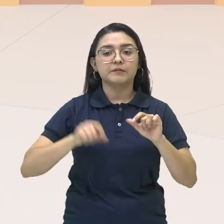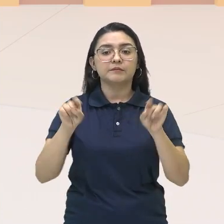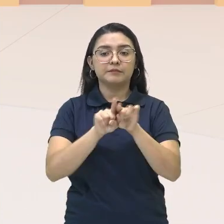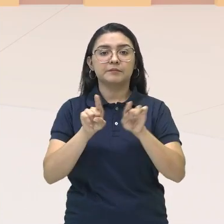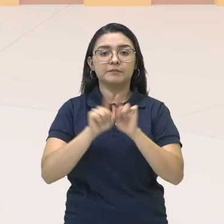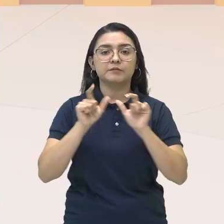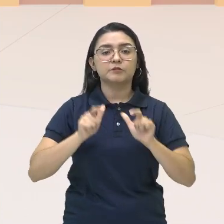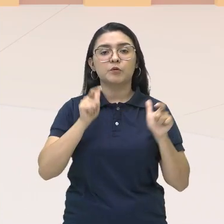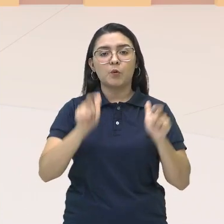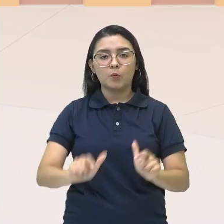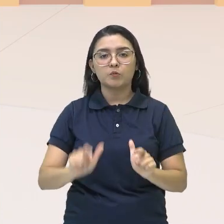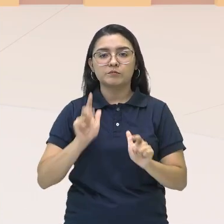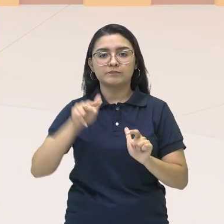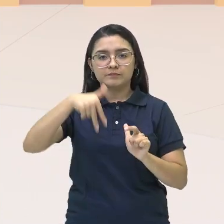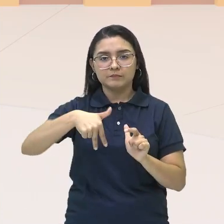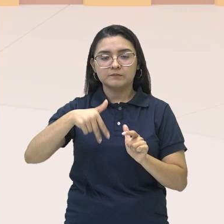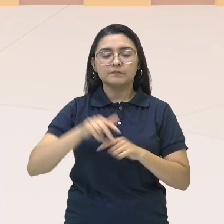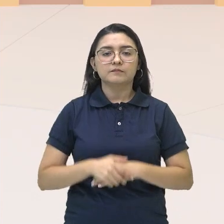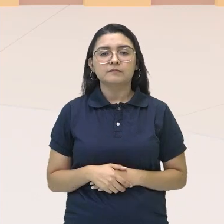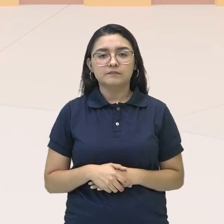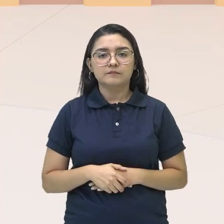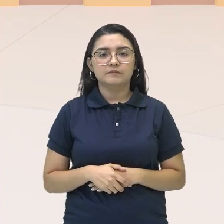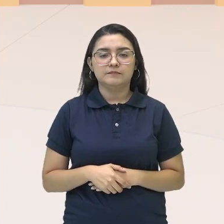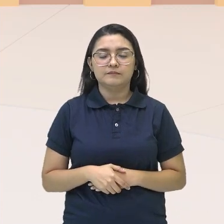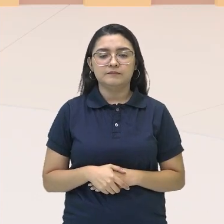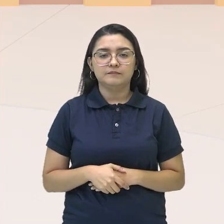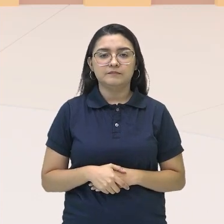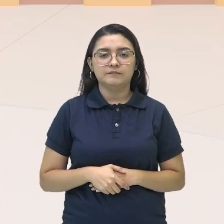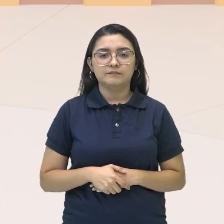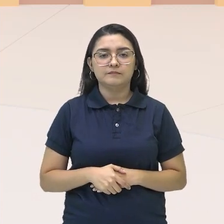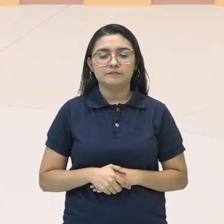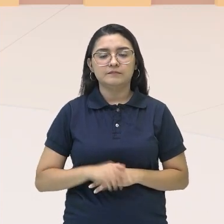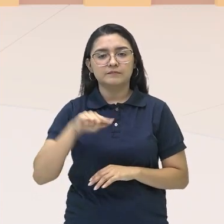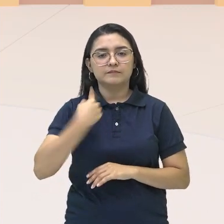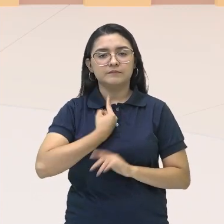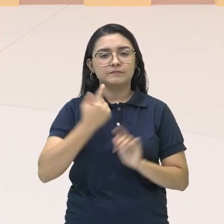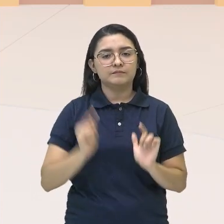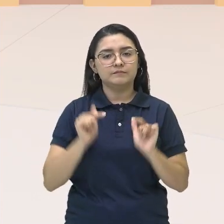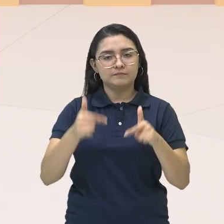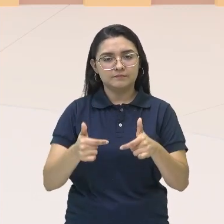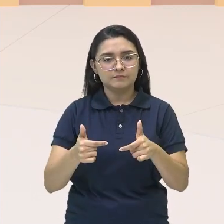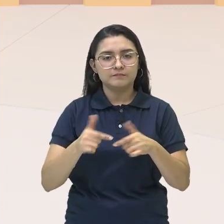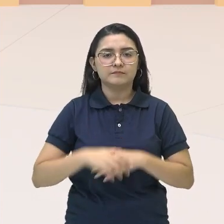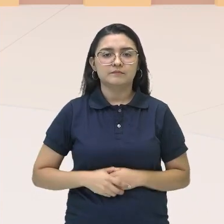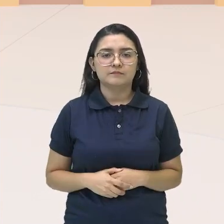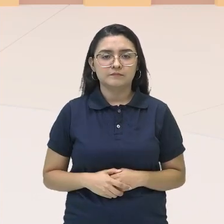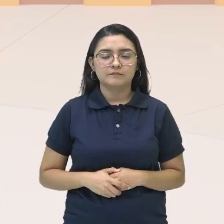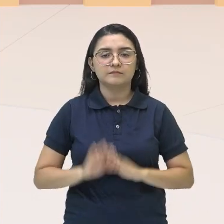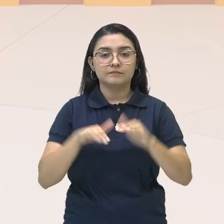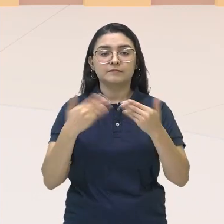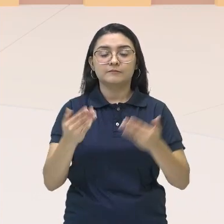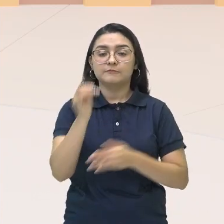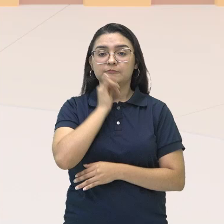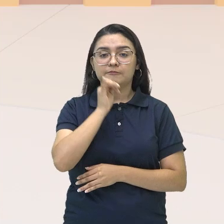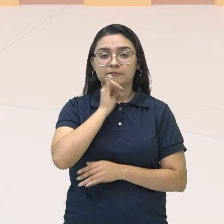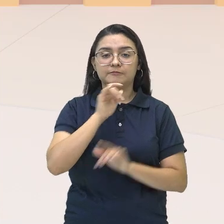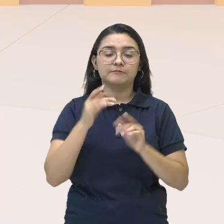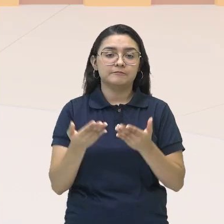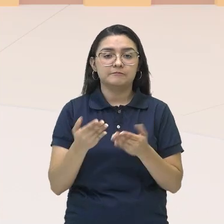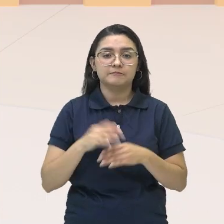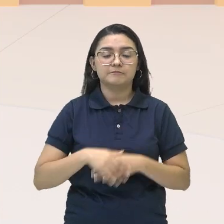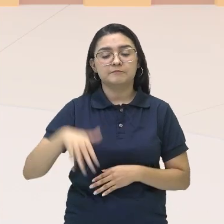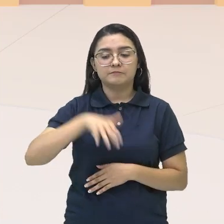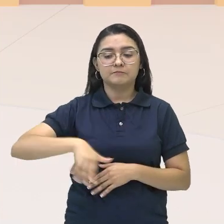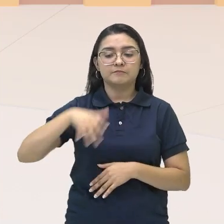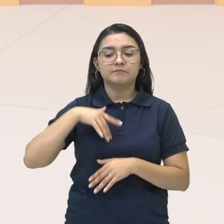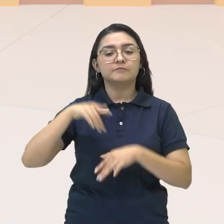também de onde nós estamos, de onde nós, né, exercemos essa ação. Então, se, por exemplo, for numa